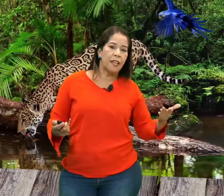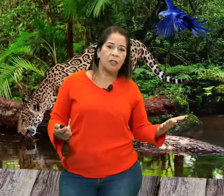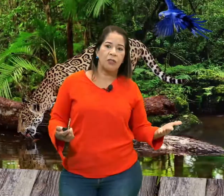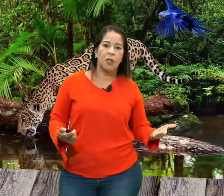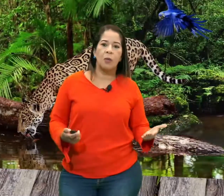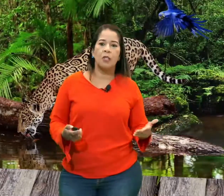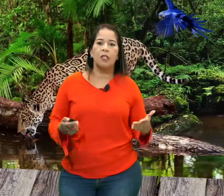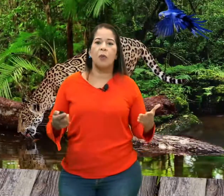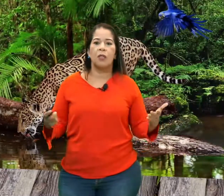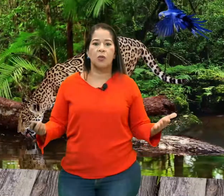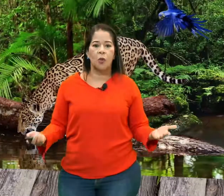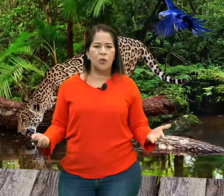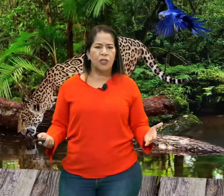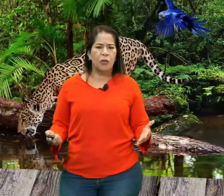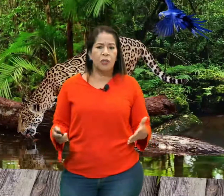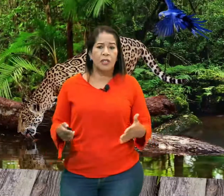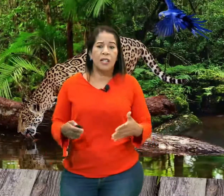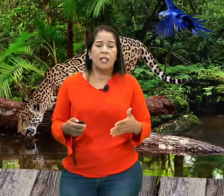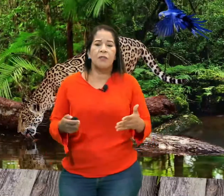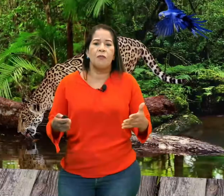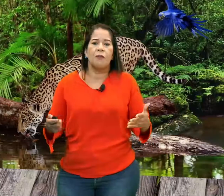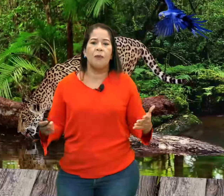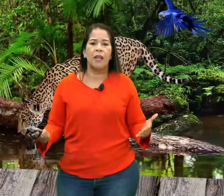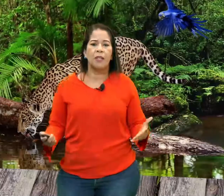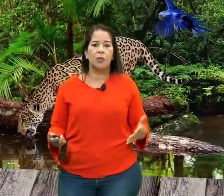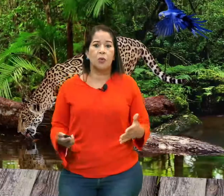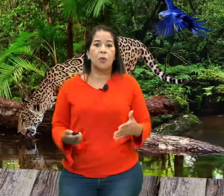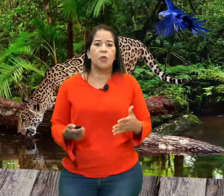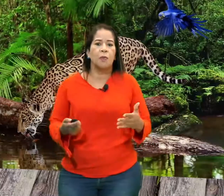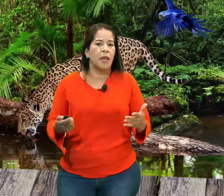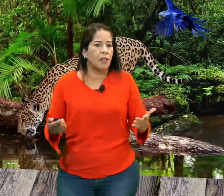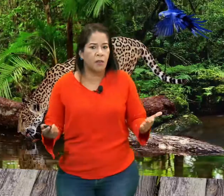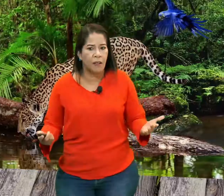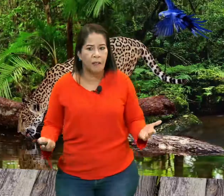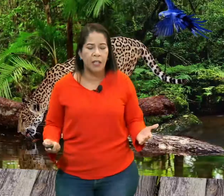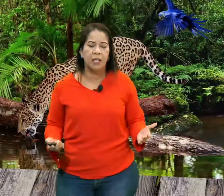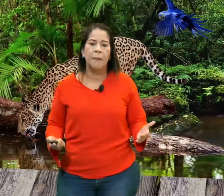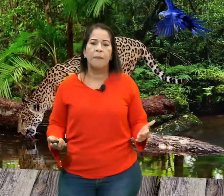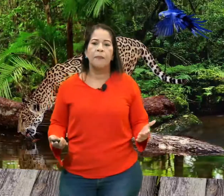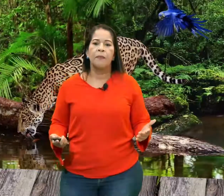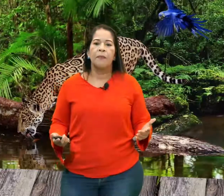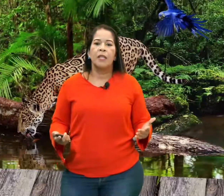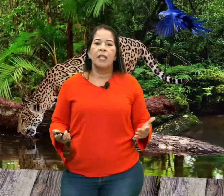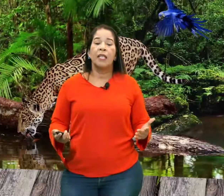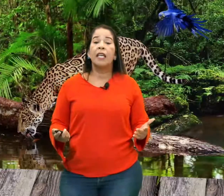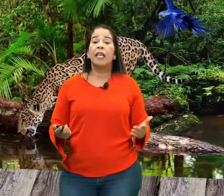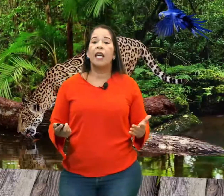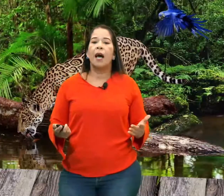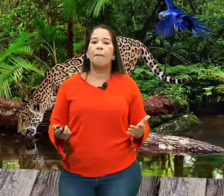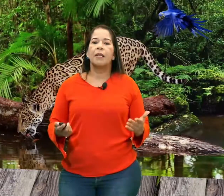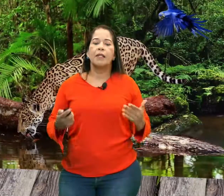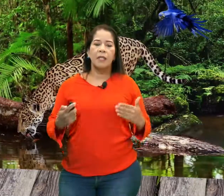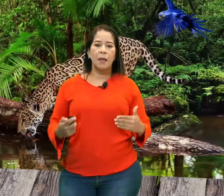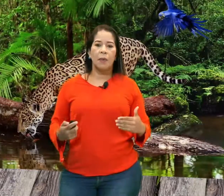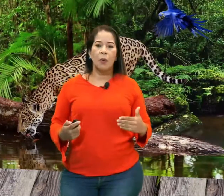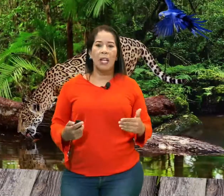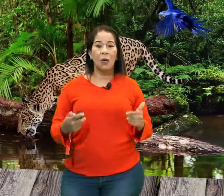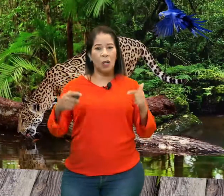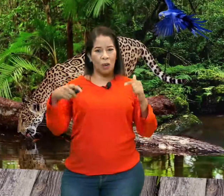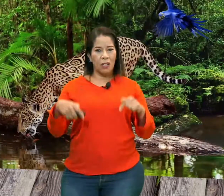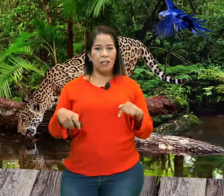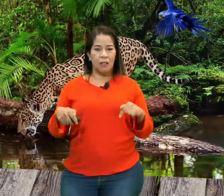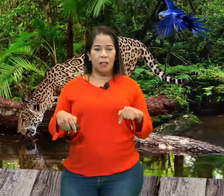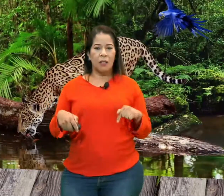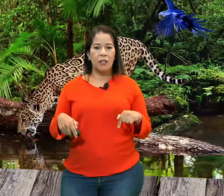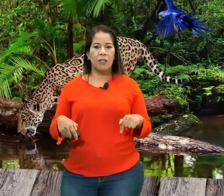alguns eventos, de algumas situações, de alguns desenvolvimentos, surgimento da vida, que, a princípio,